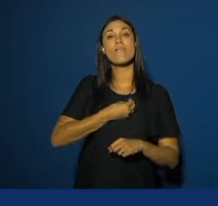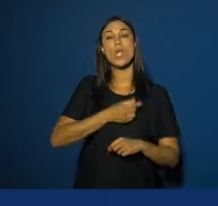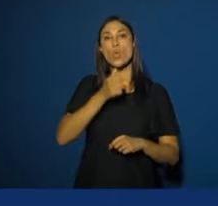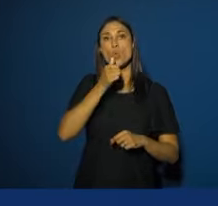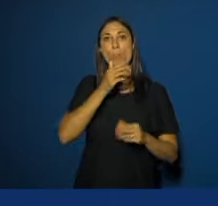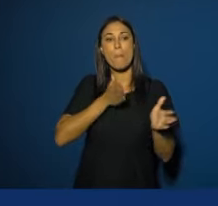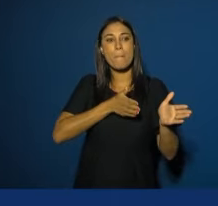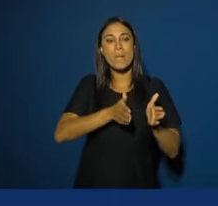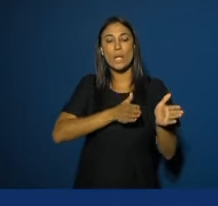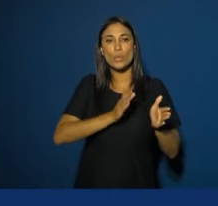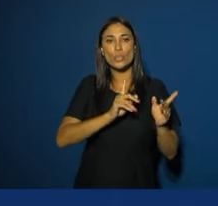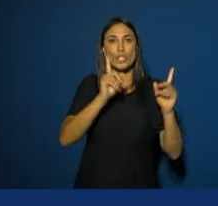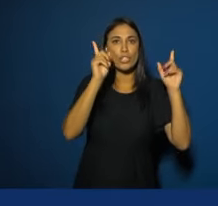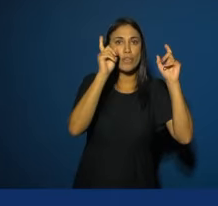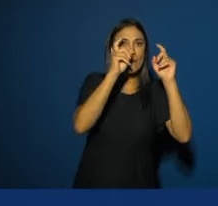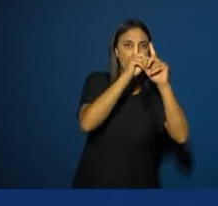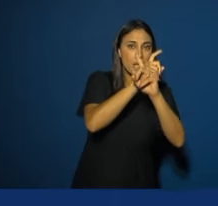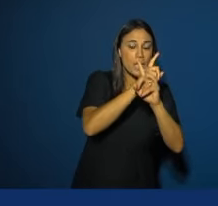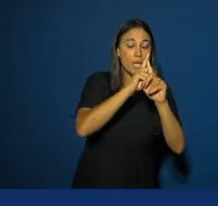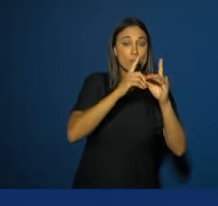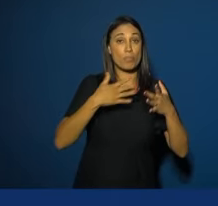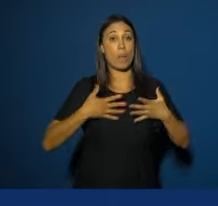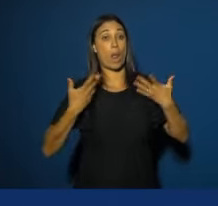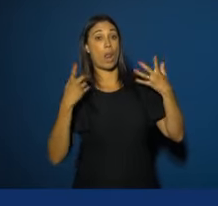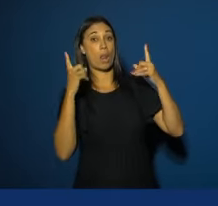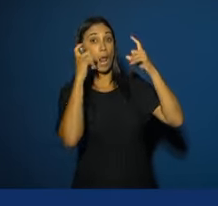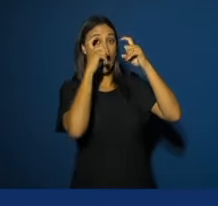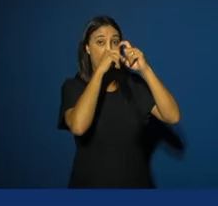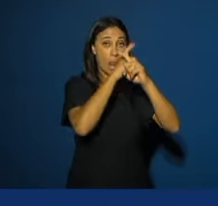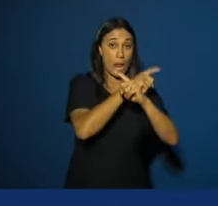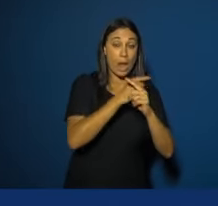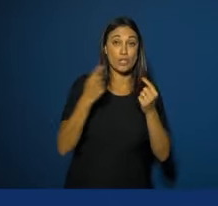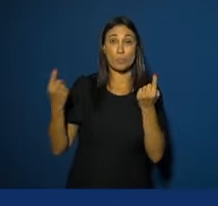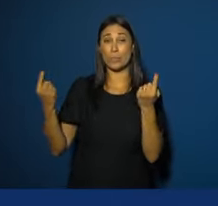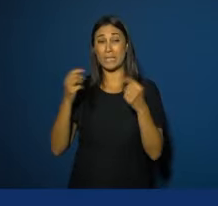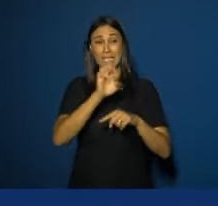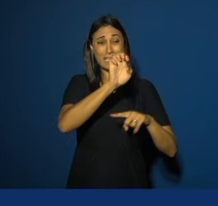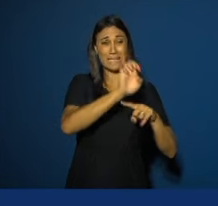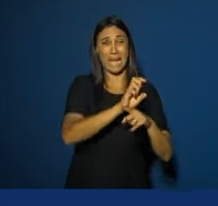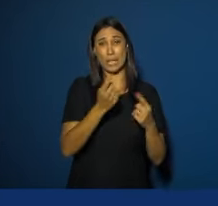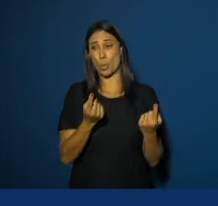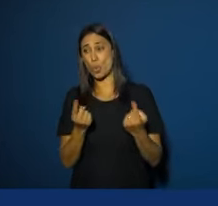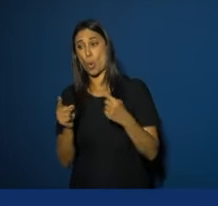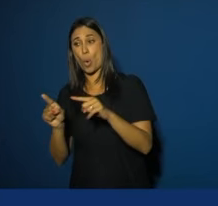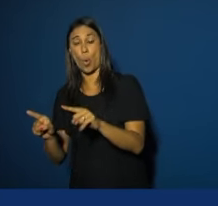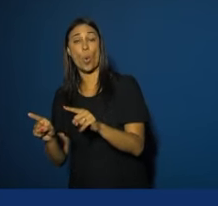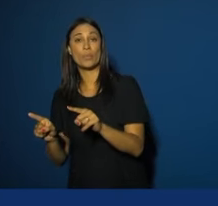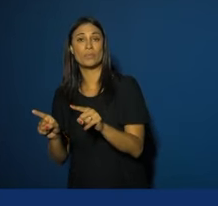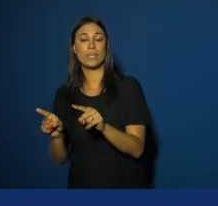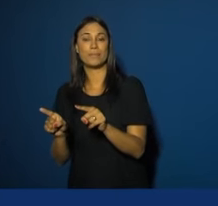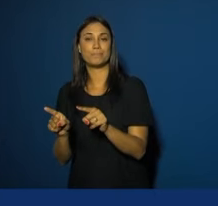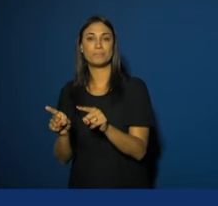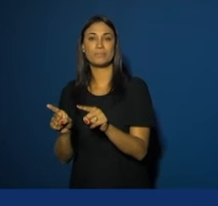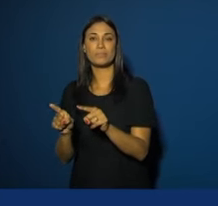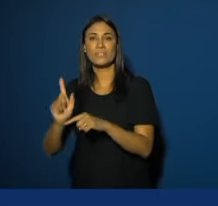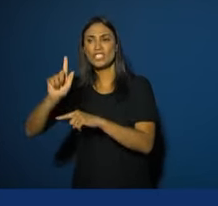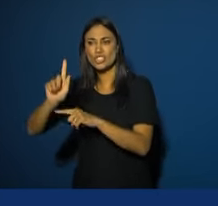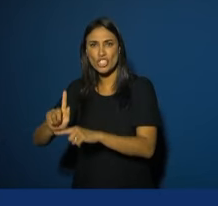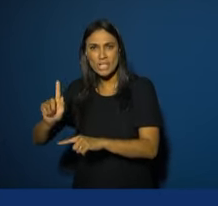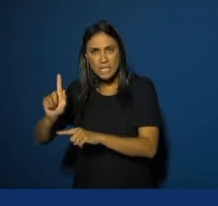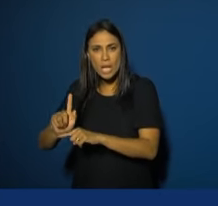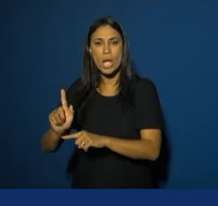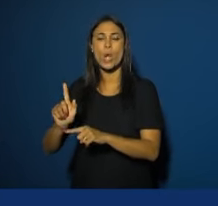eh que onde flertava com o estado policialesco depois com uma própria eh eh gestão